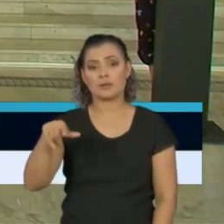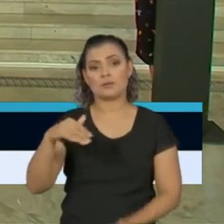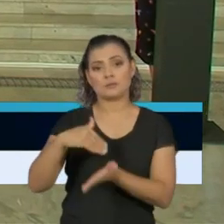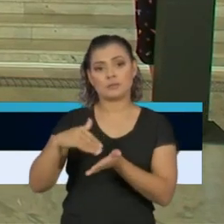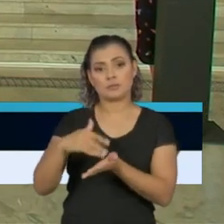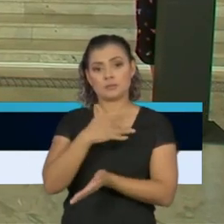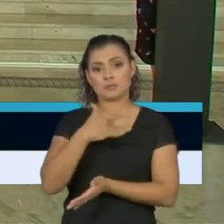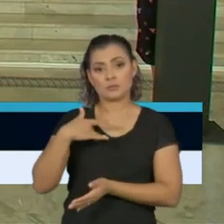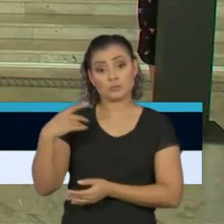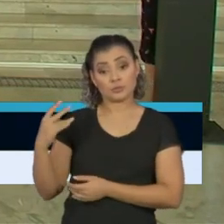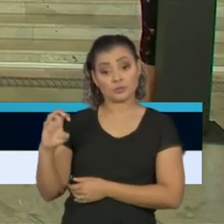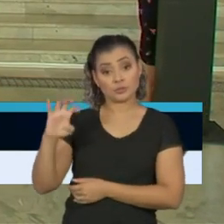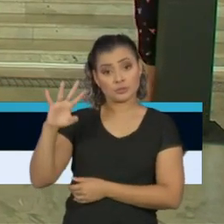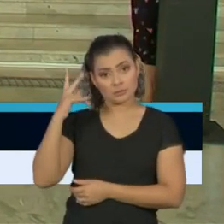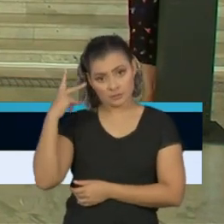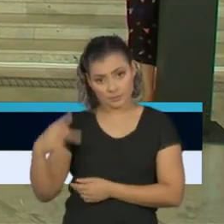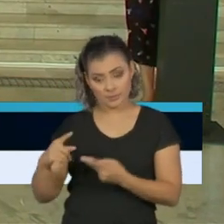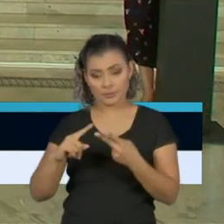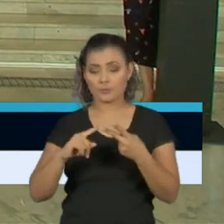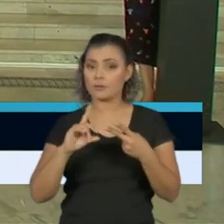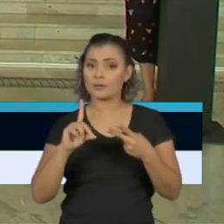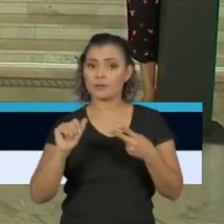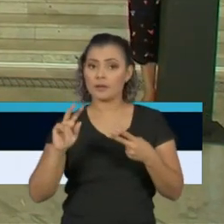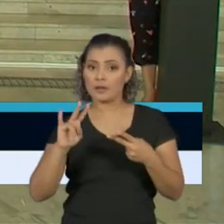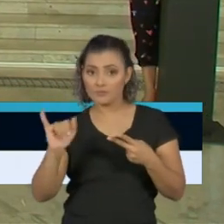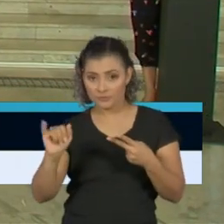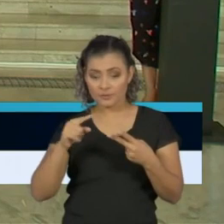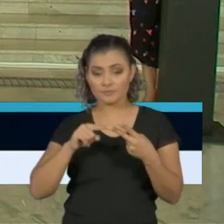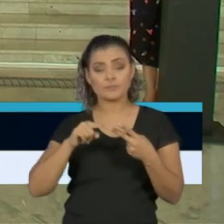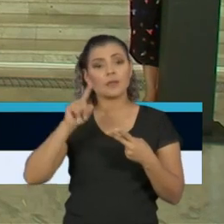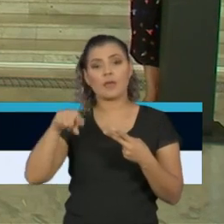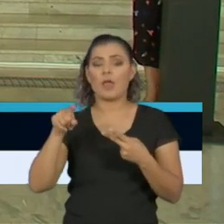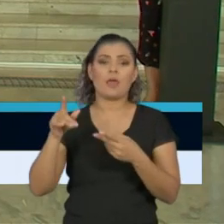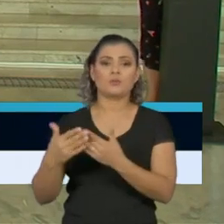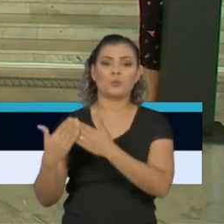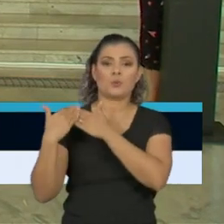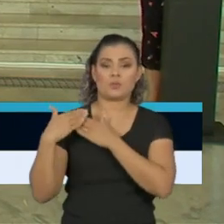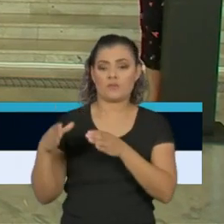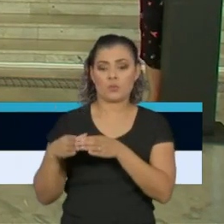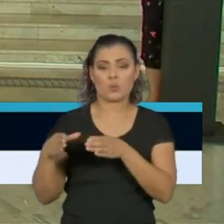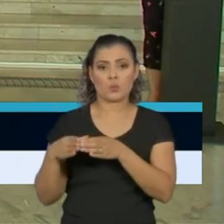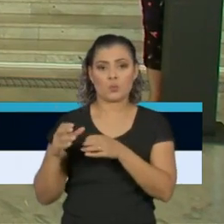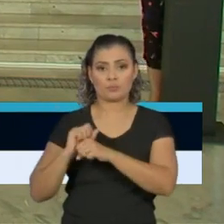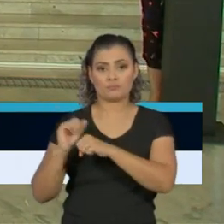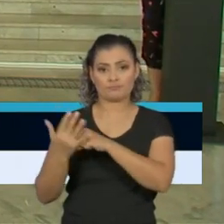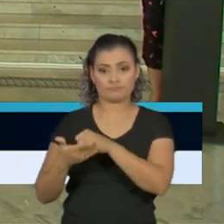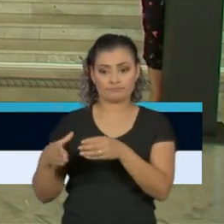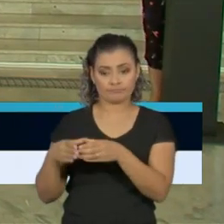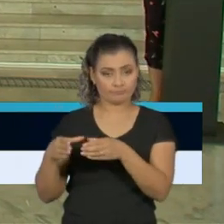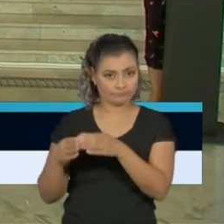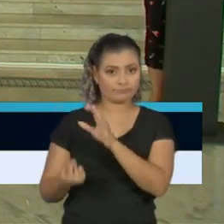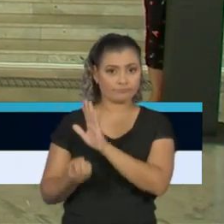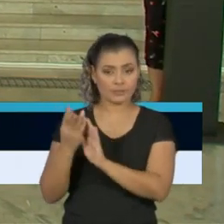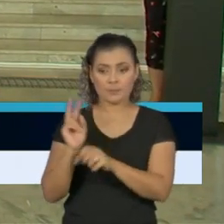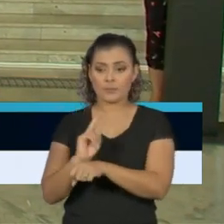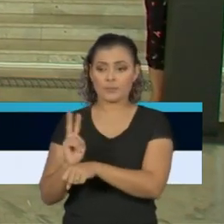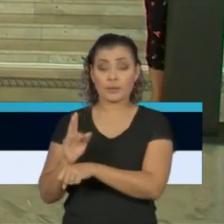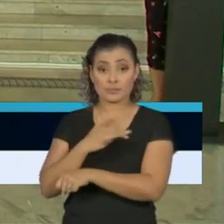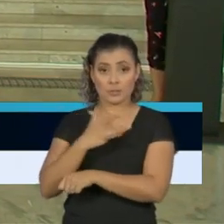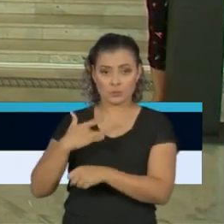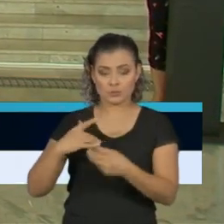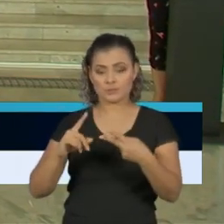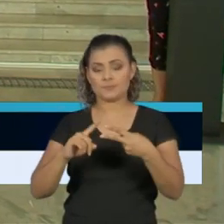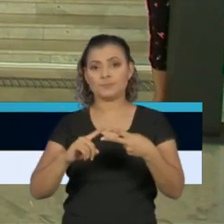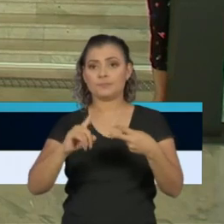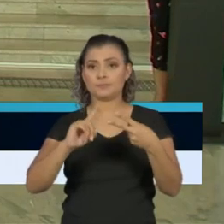Estado de São Paulo, Davi Wipp, coordenador do Centro de Contingência do Covid-19, do nosso Comitê de Saúde.